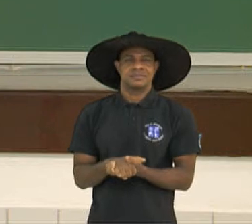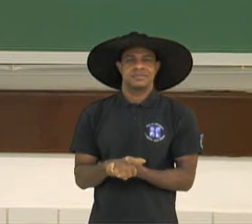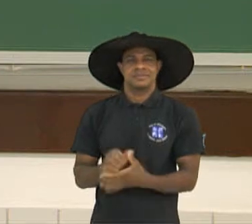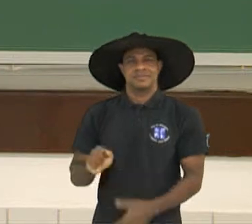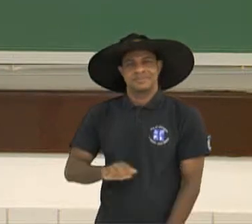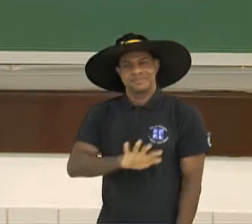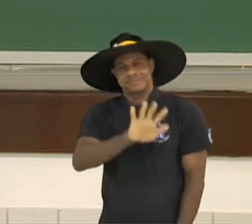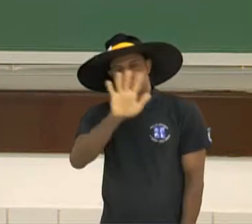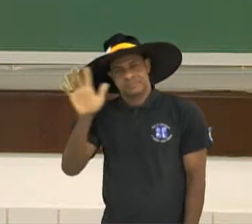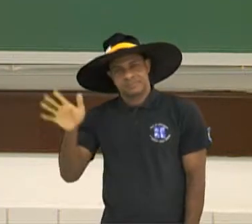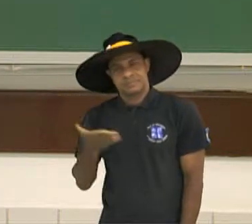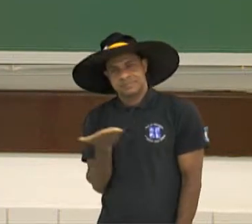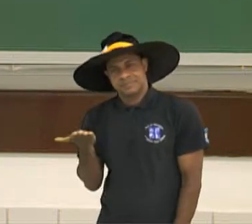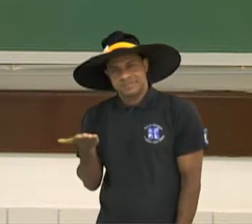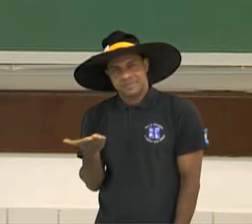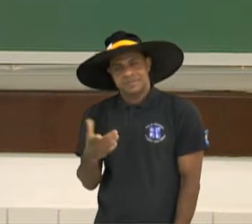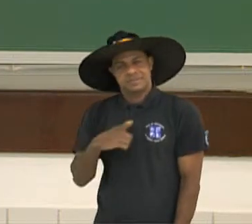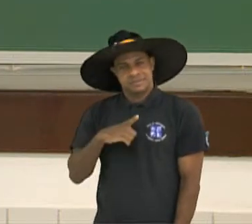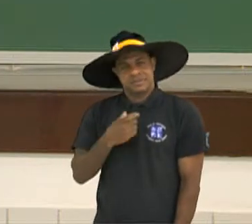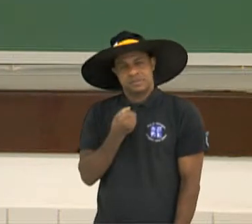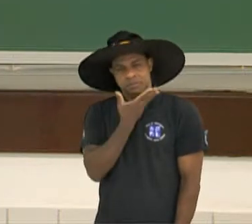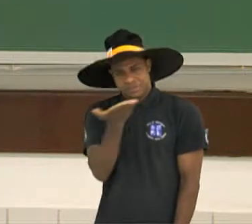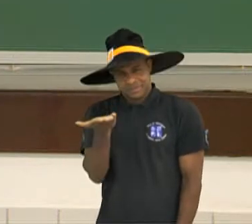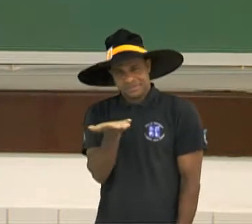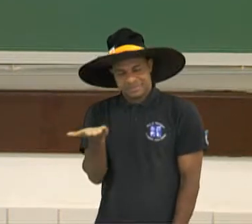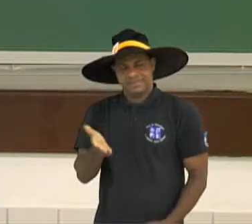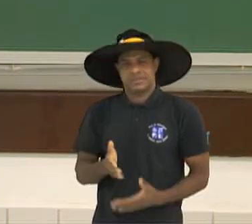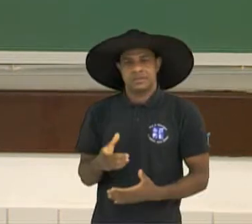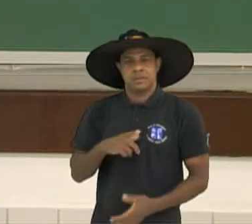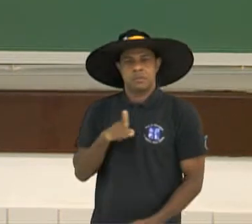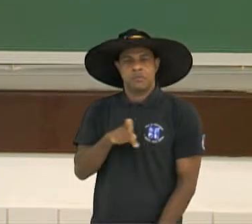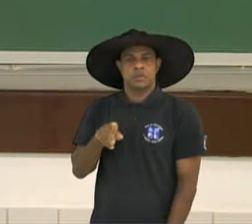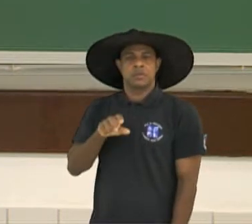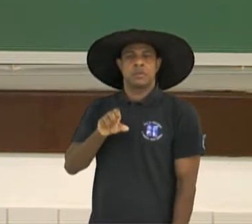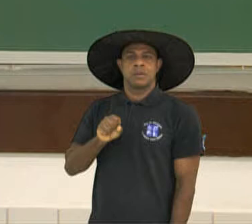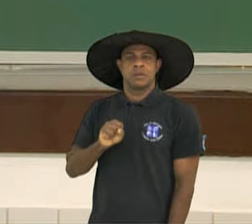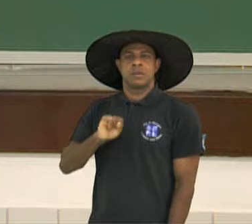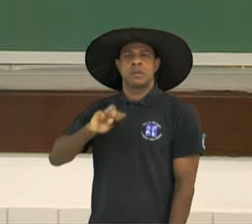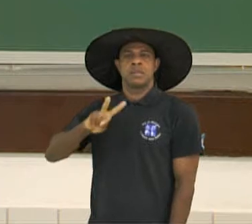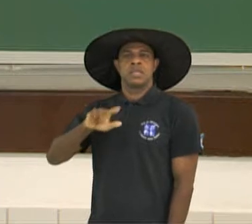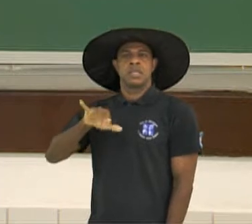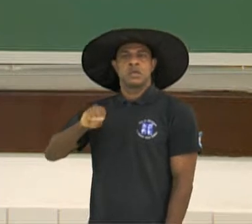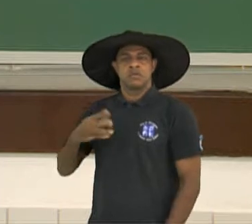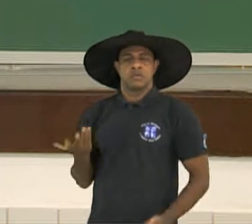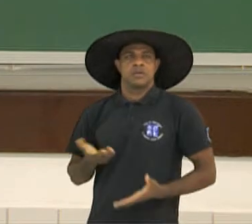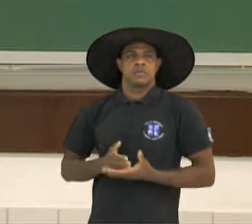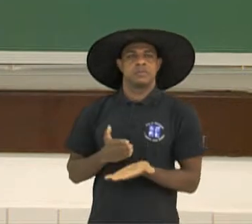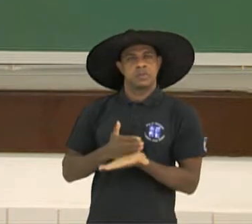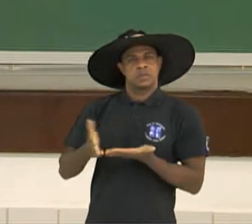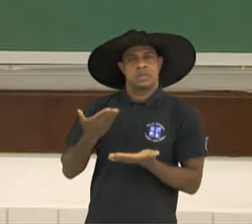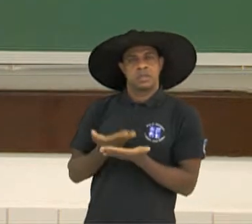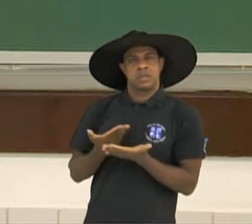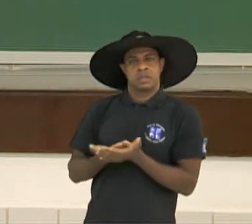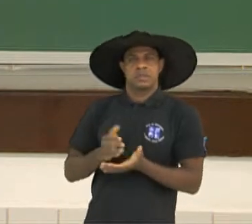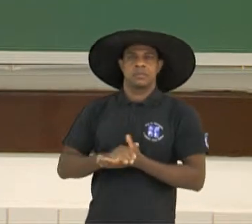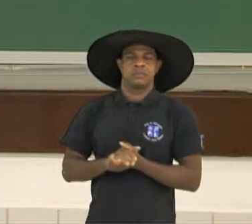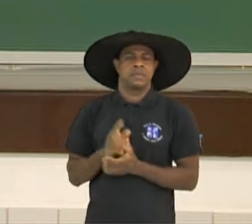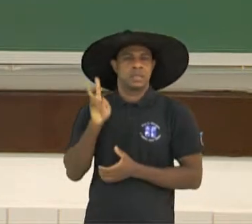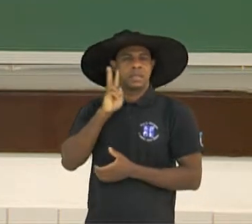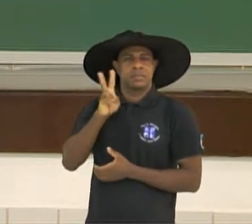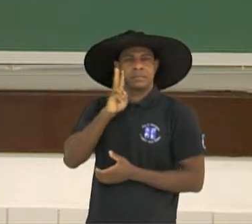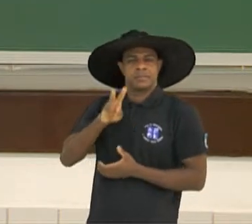Hi everyone! Espero que todos vocês estejam bem. Eu sou o professor Silvio e nós vamos dar início à nossa aula com o nosso lembrete